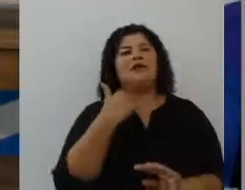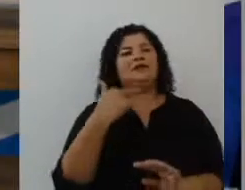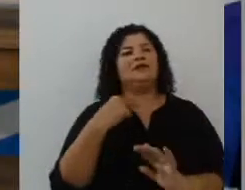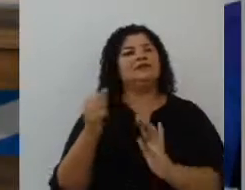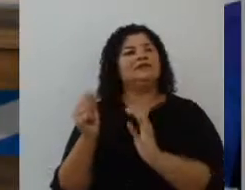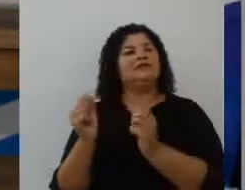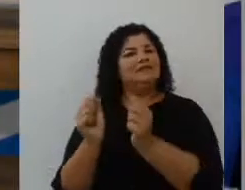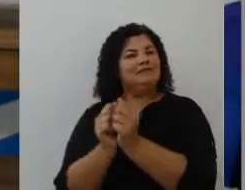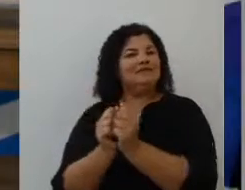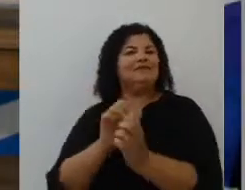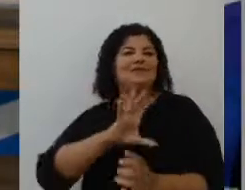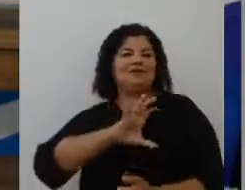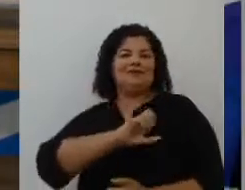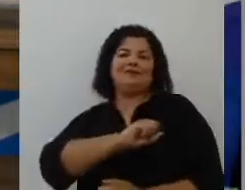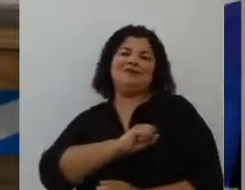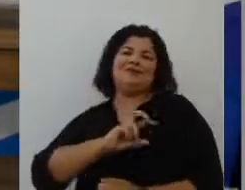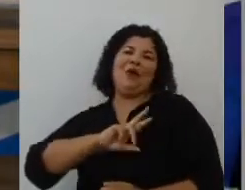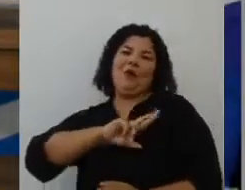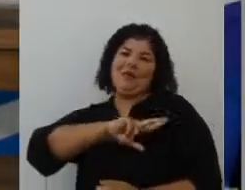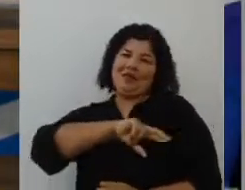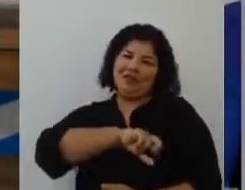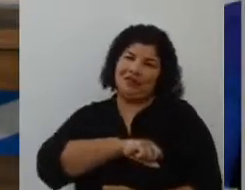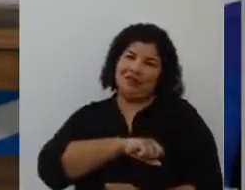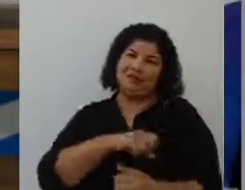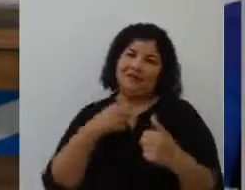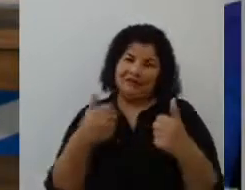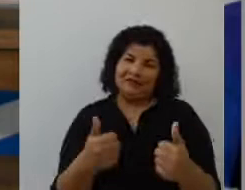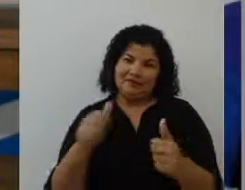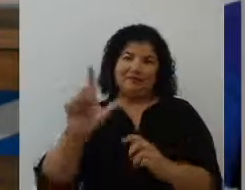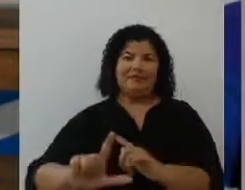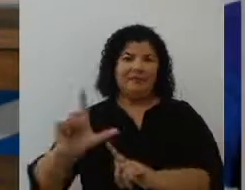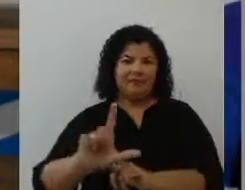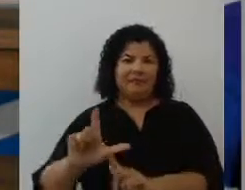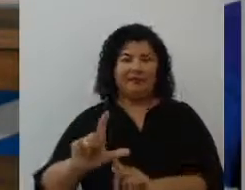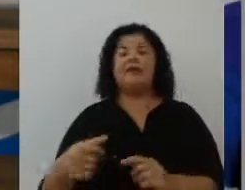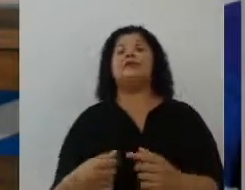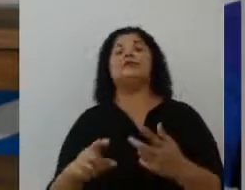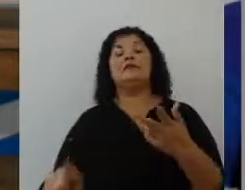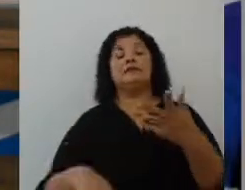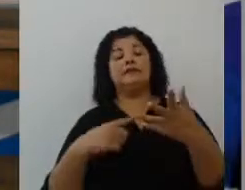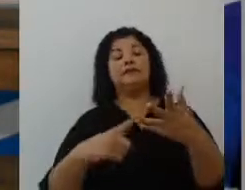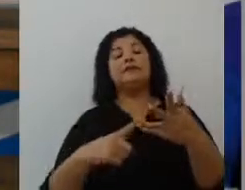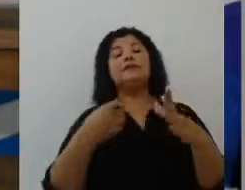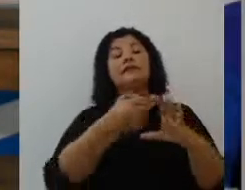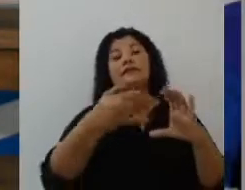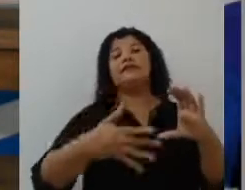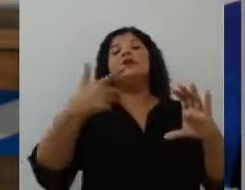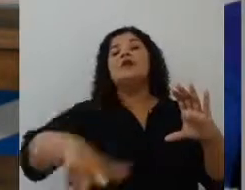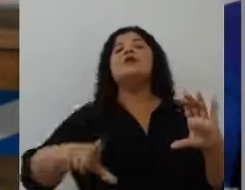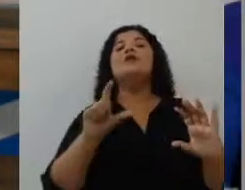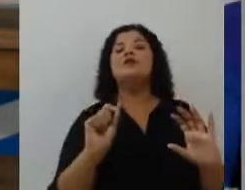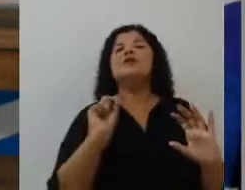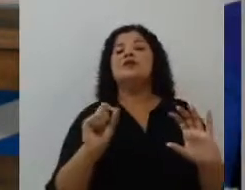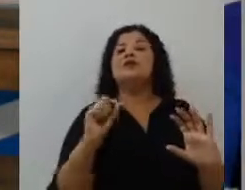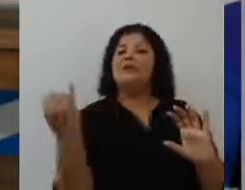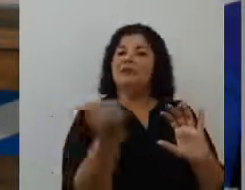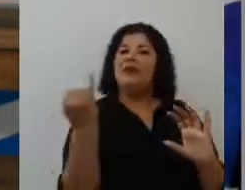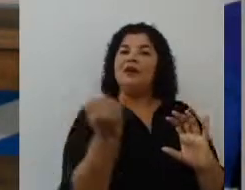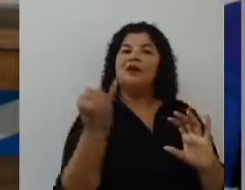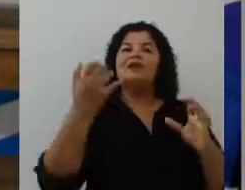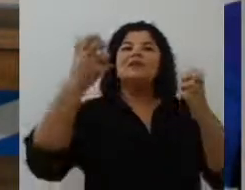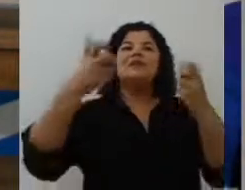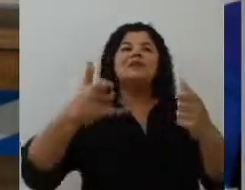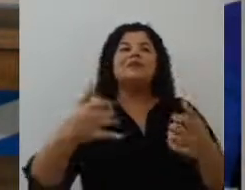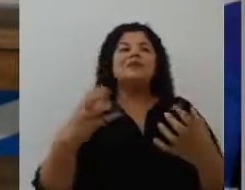dentro do universo romântico, beleza? E aí é importante, sim, uma outra característica que eu acho que vale a pena a gente falar é a